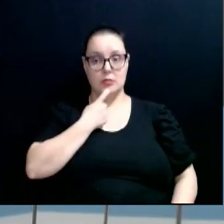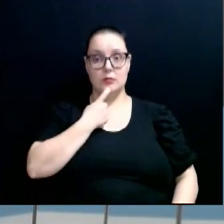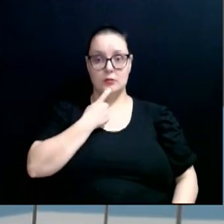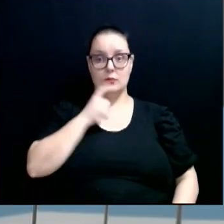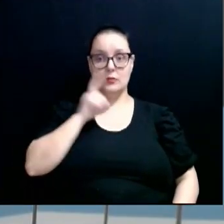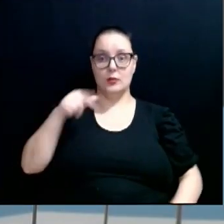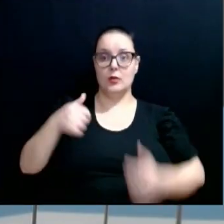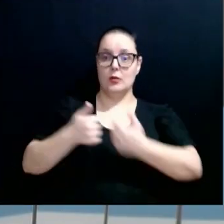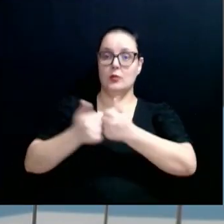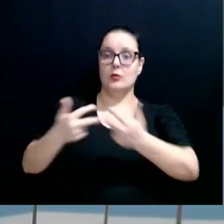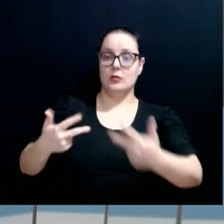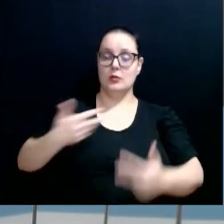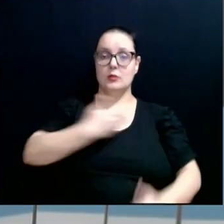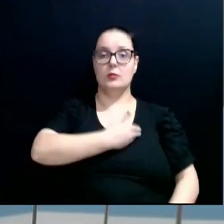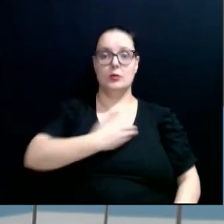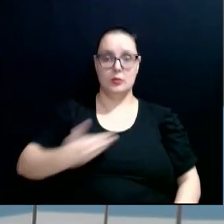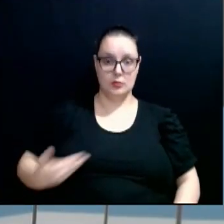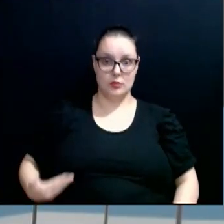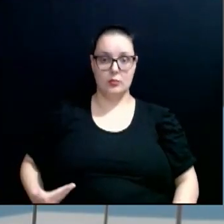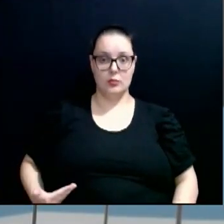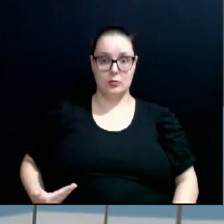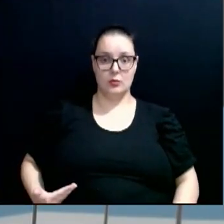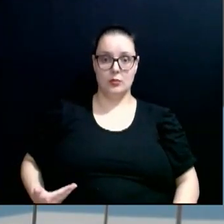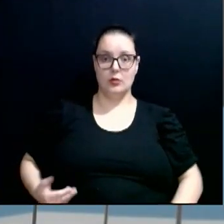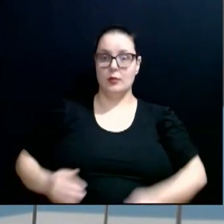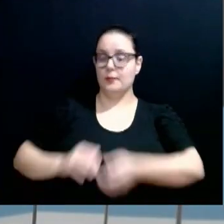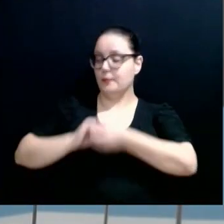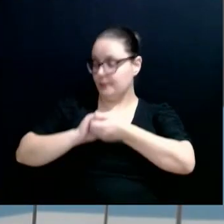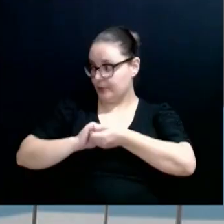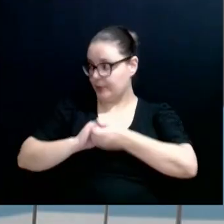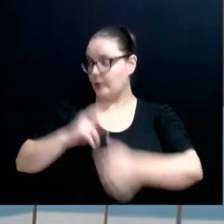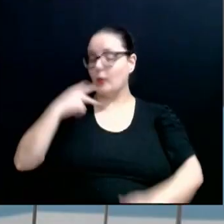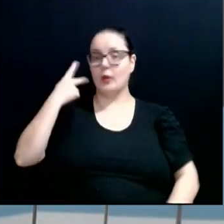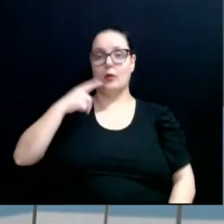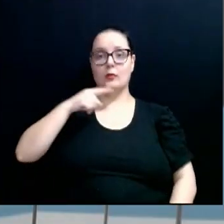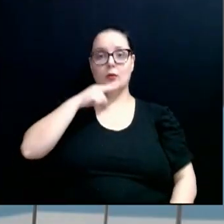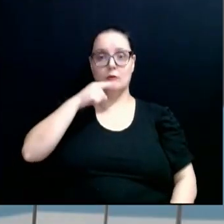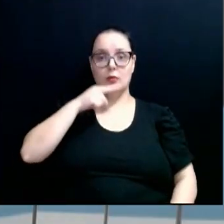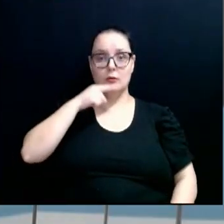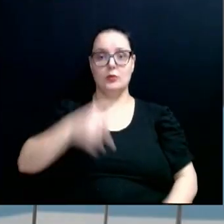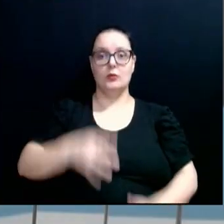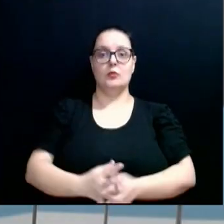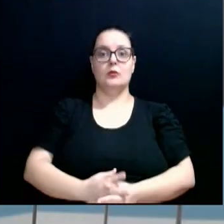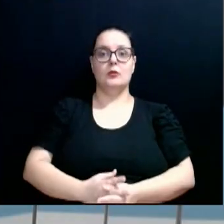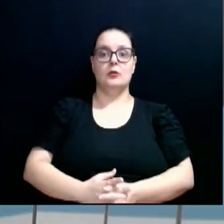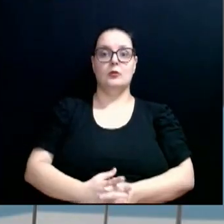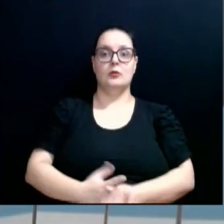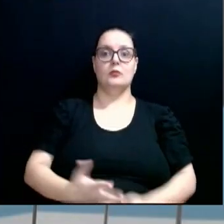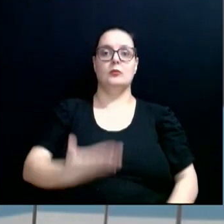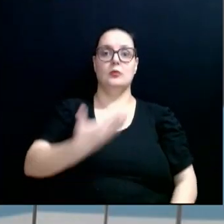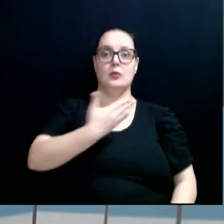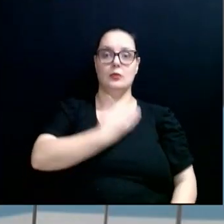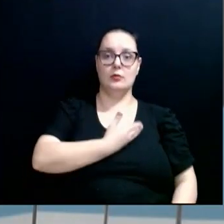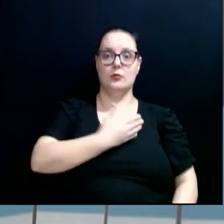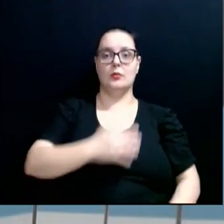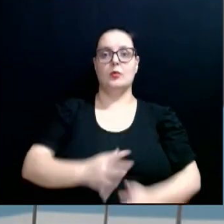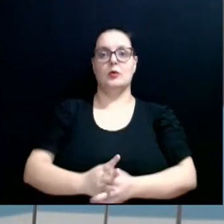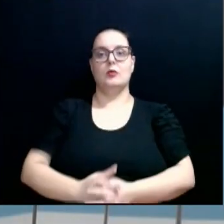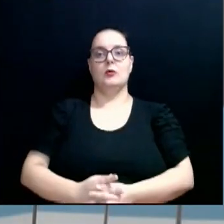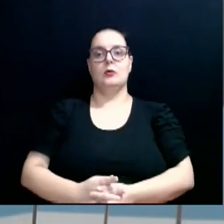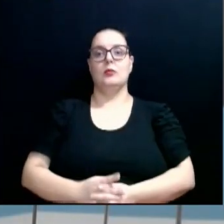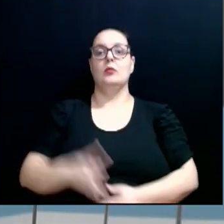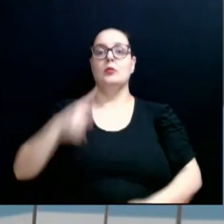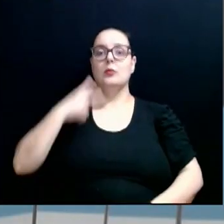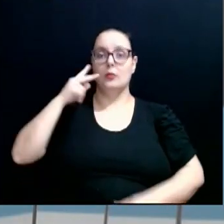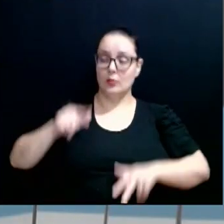público. Cumprimentar também aqui o vereador Eduardo Magoga, um amigo, né, um vereador que atua bastante aí na